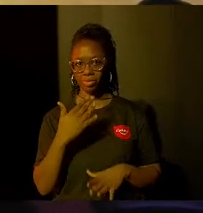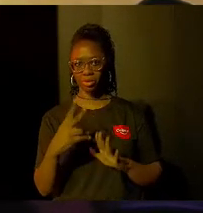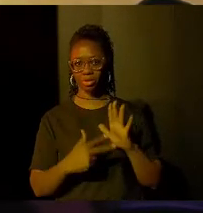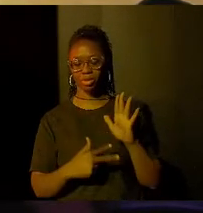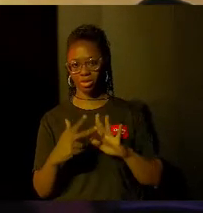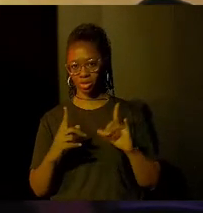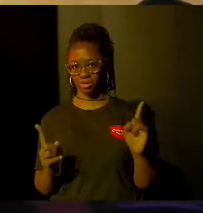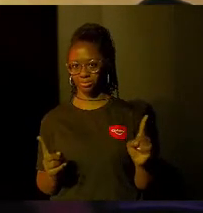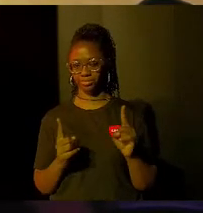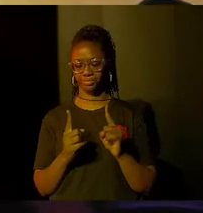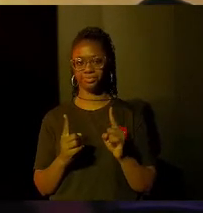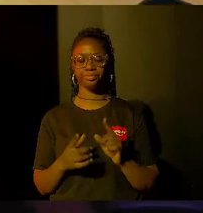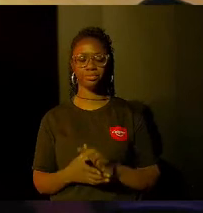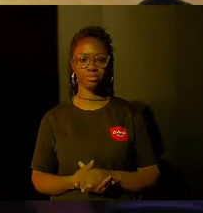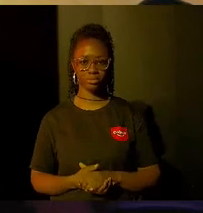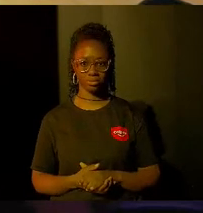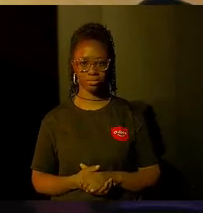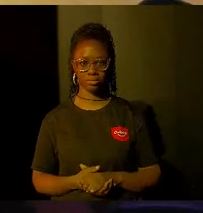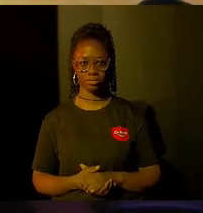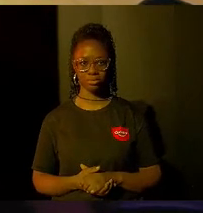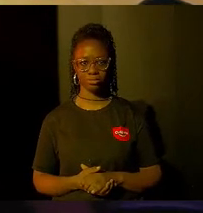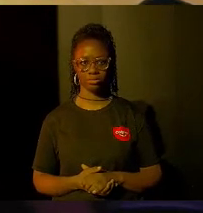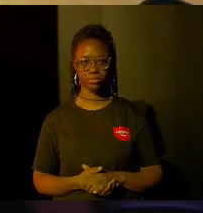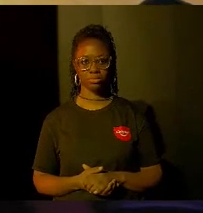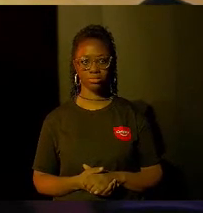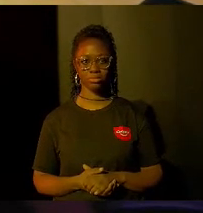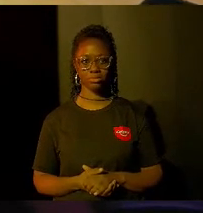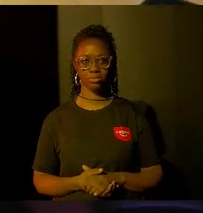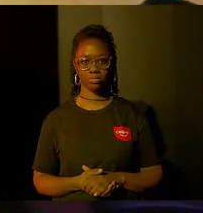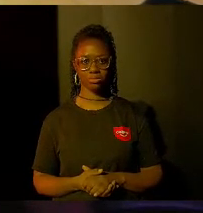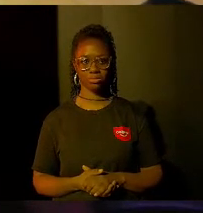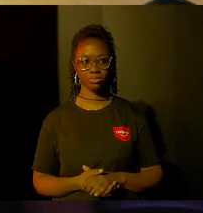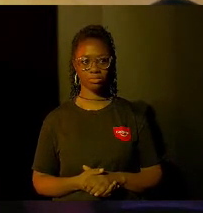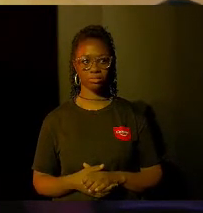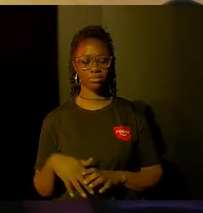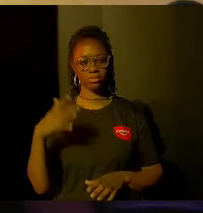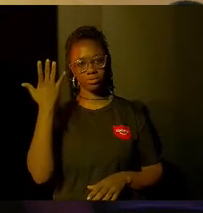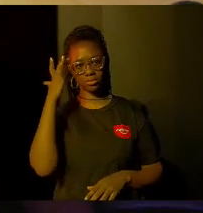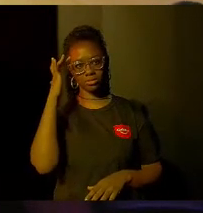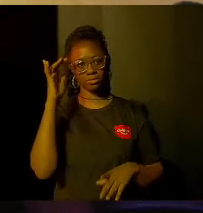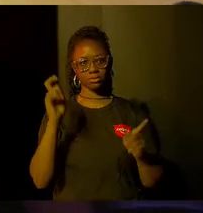ler um trechinho E aí eu acho que vale começar